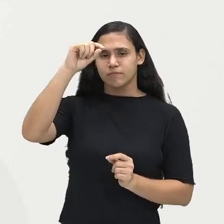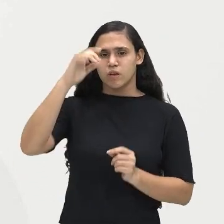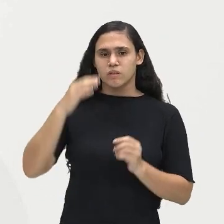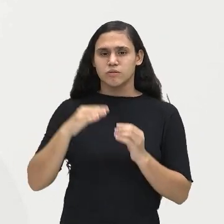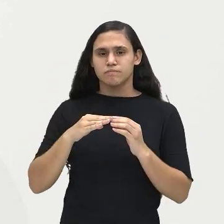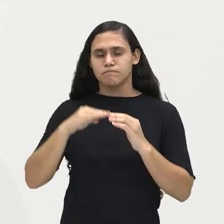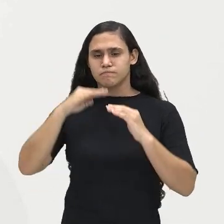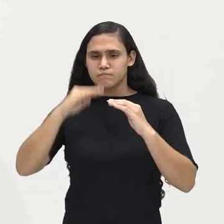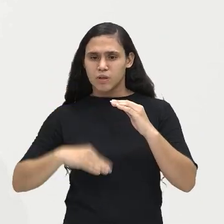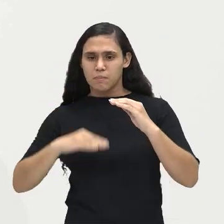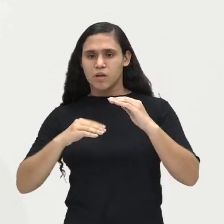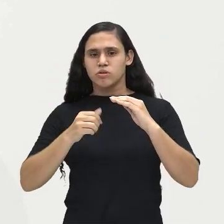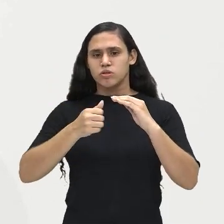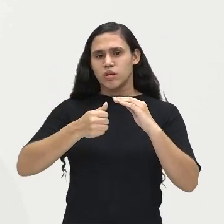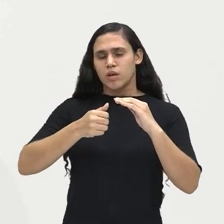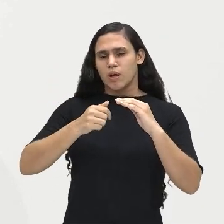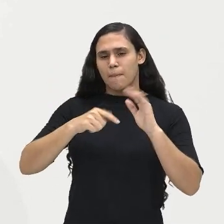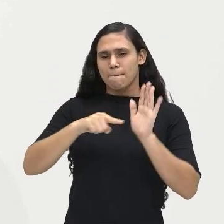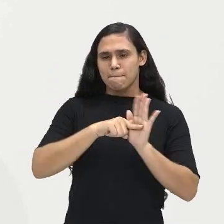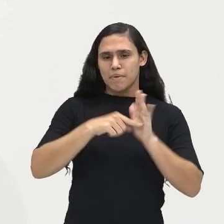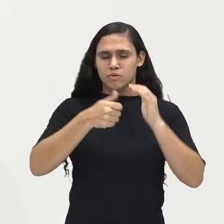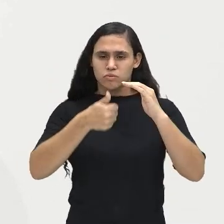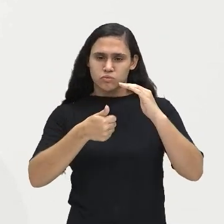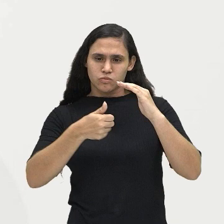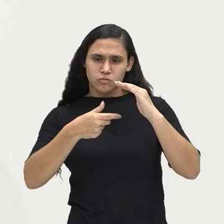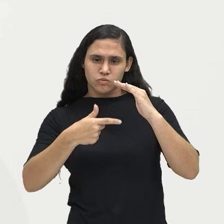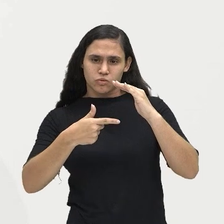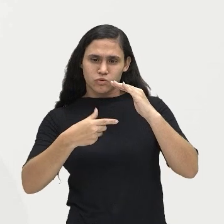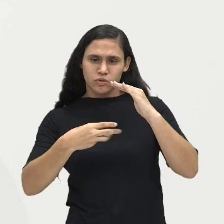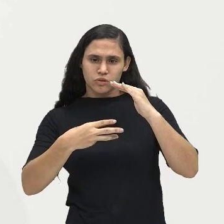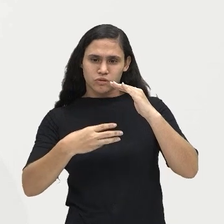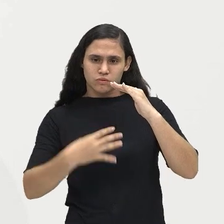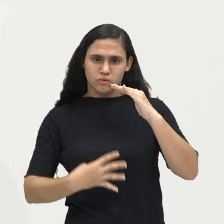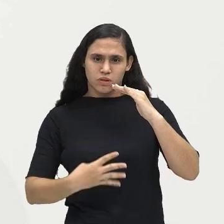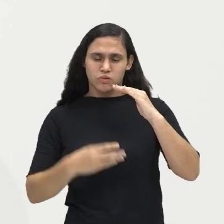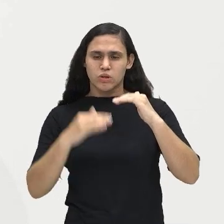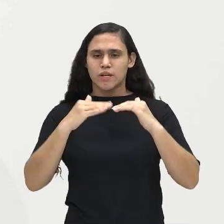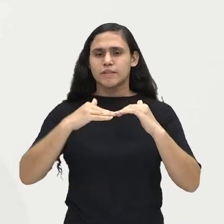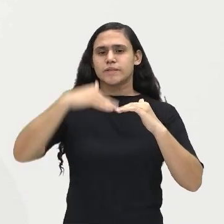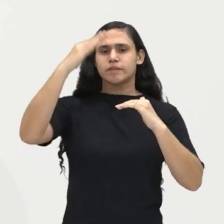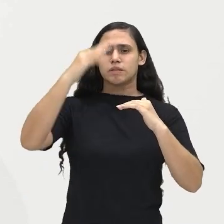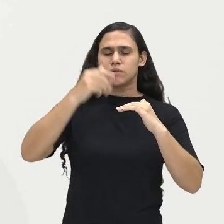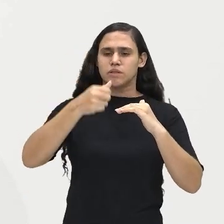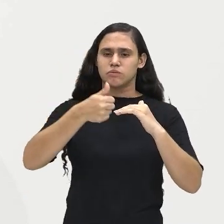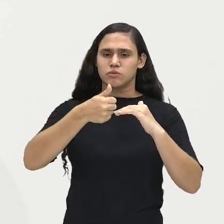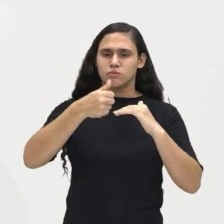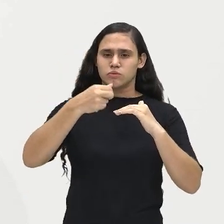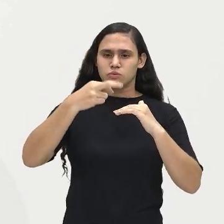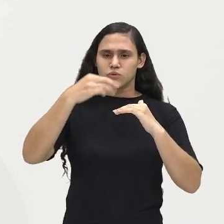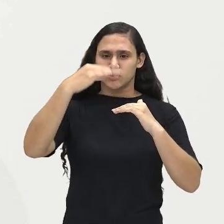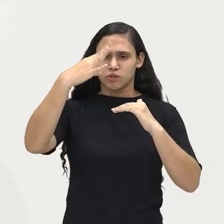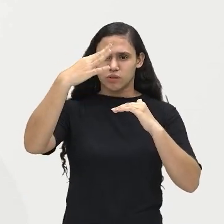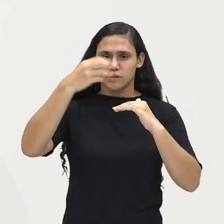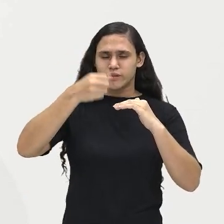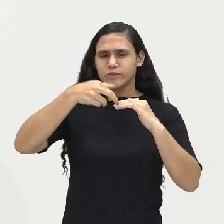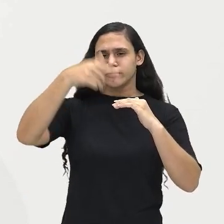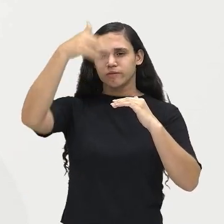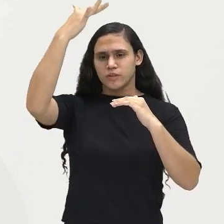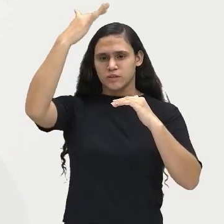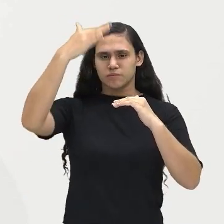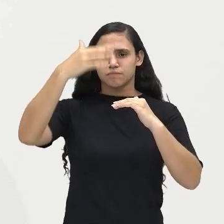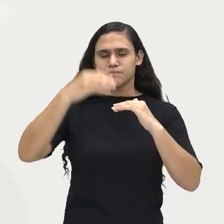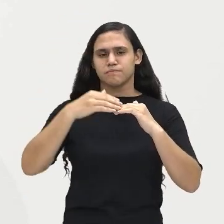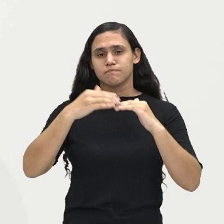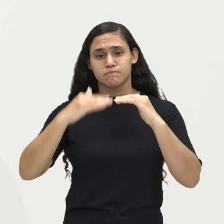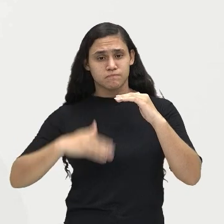menos 3. Acima nós temos 1, 2, 3. A gente sabe que aqui é infinito, tanto para cima aqui